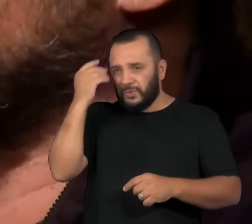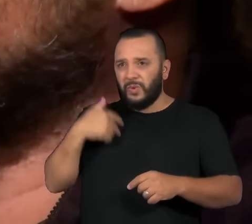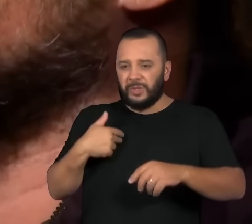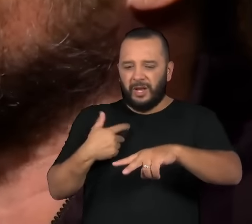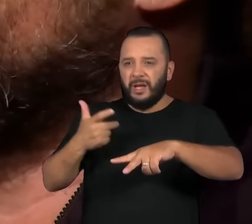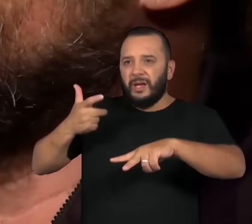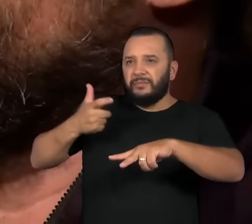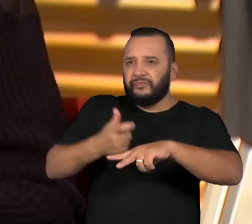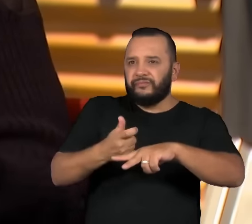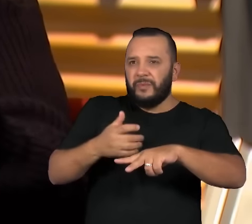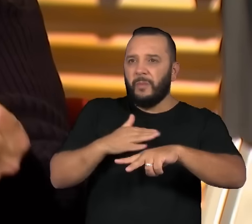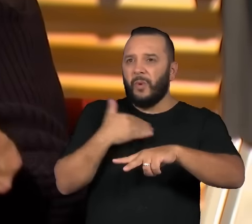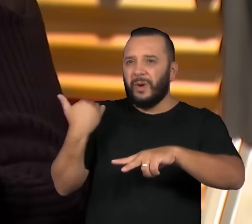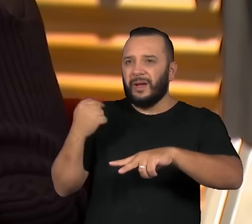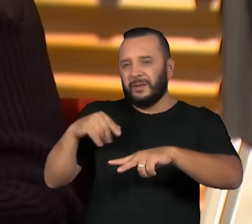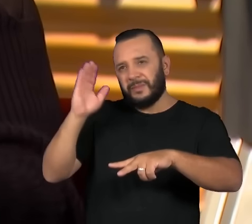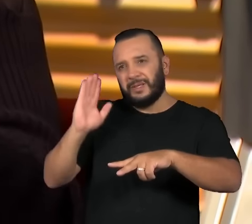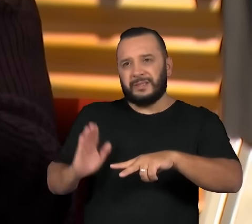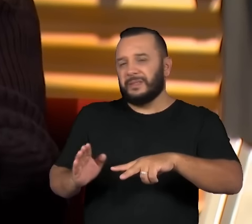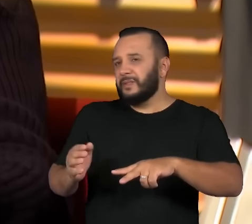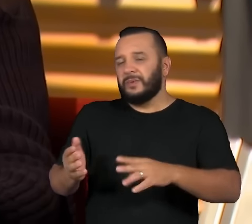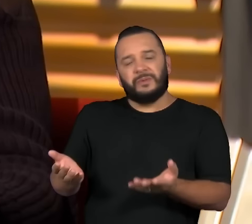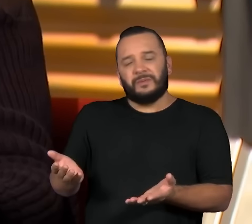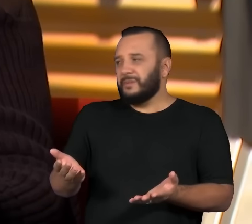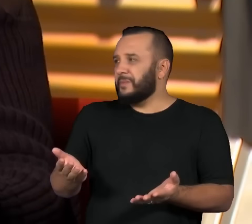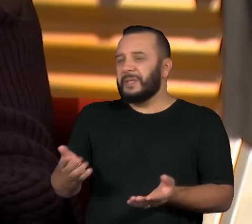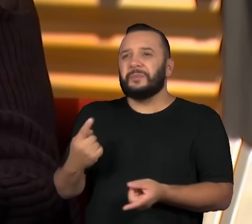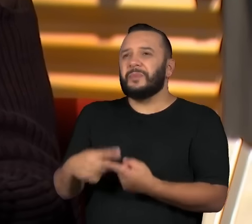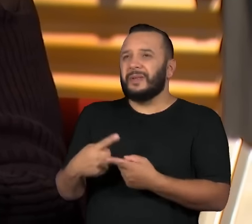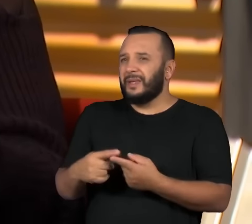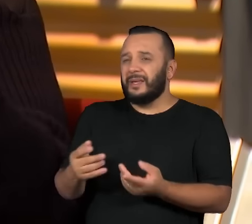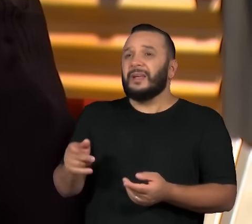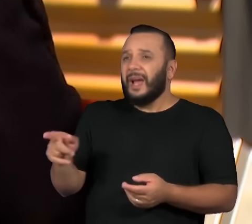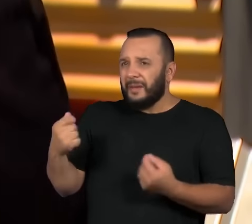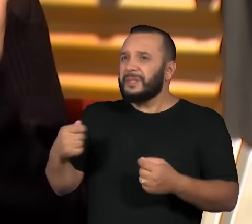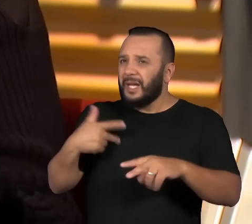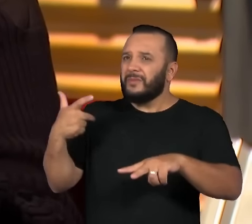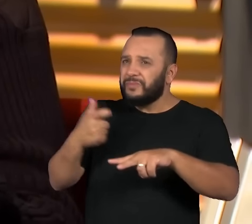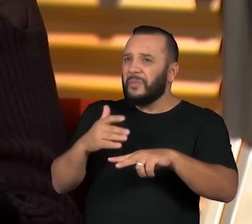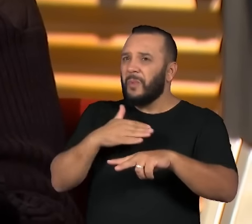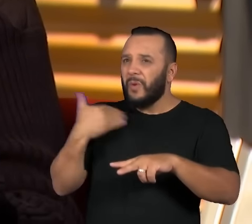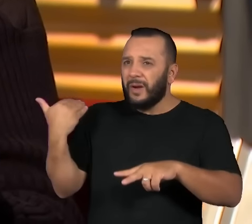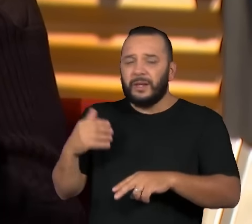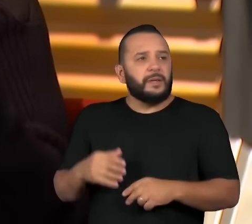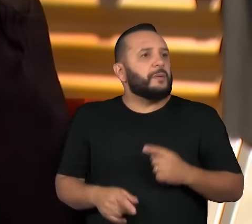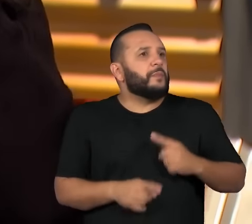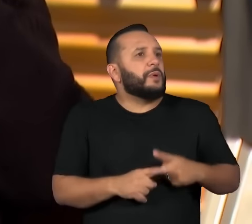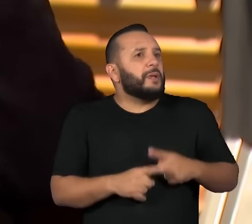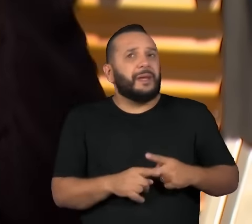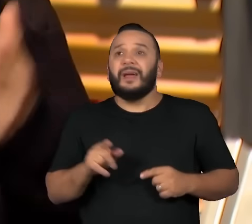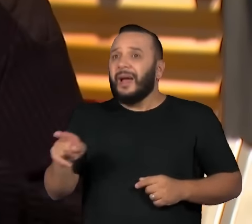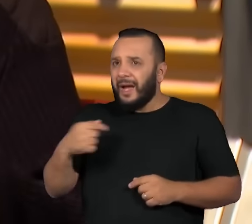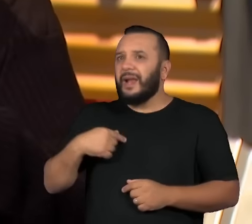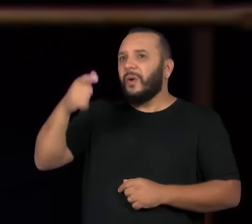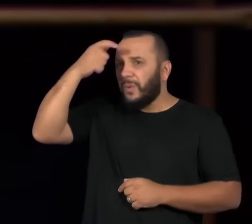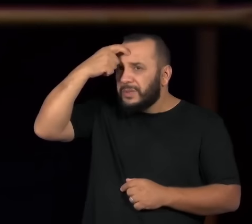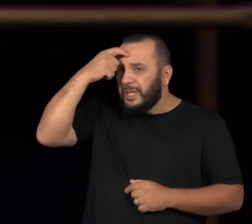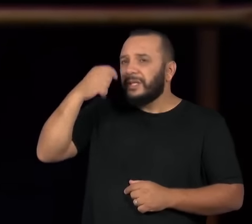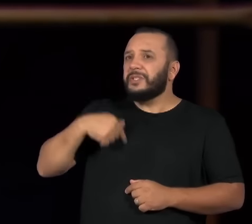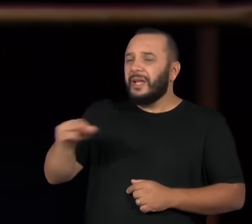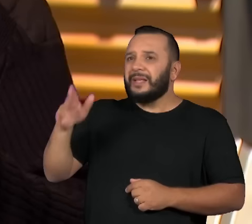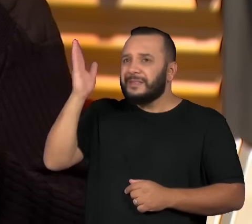fala nisso? O caso da Patrícia era um caso clássico de eutanásia. Clássico. Por quê? Porque ela estava consciente. Estava consciente, Sabia.